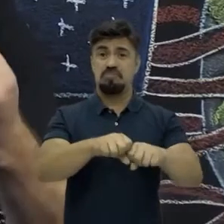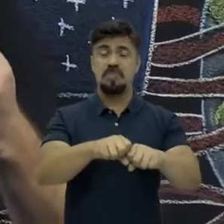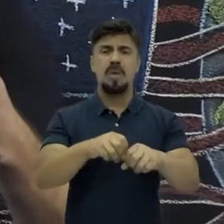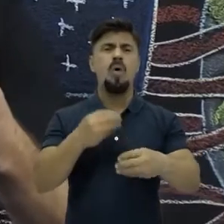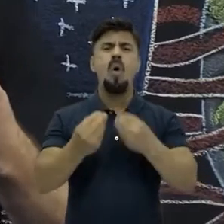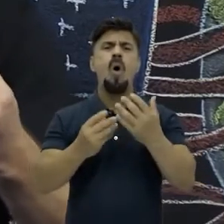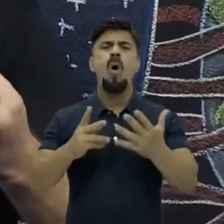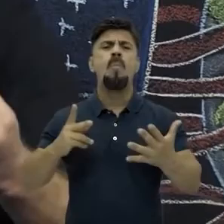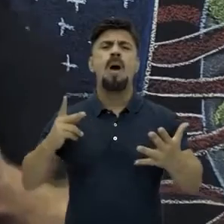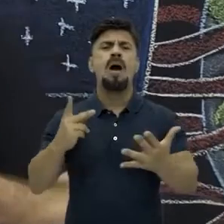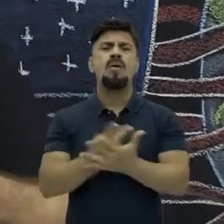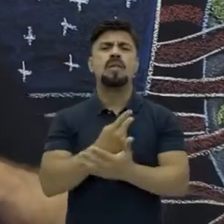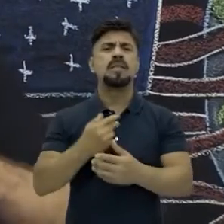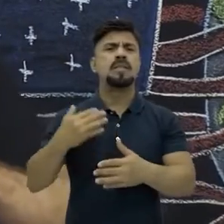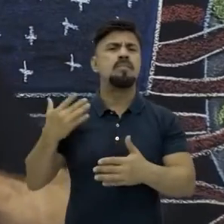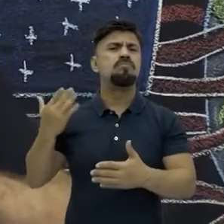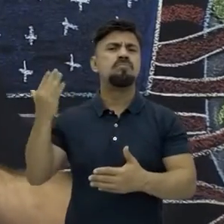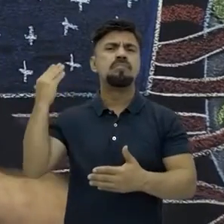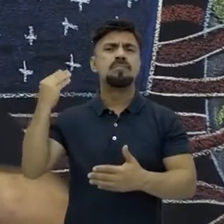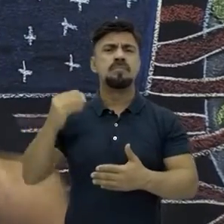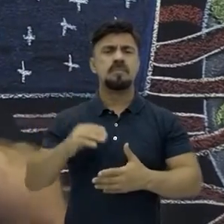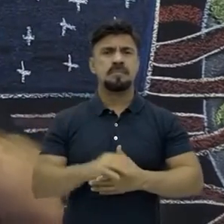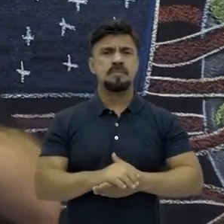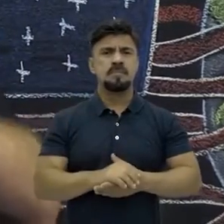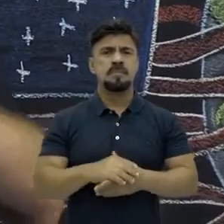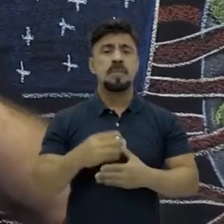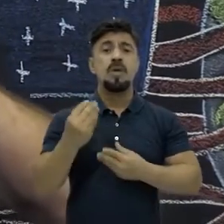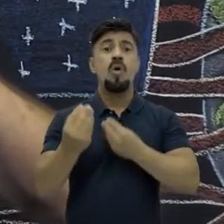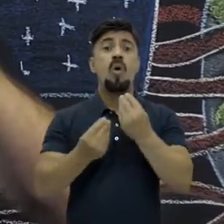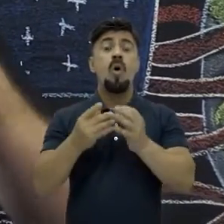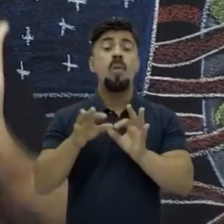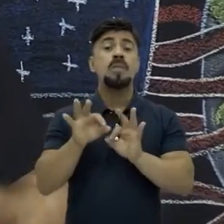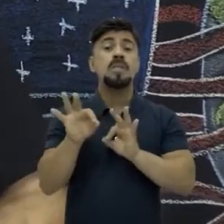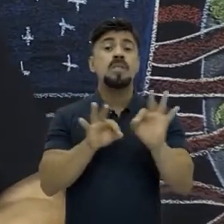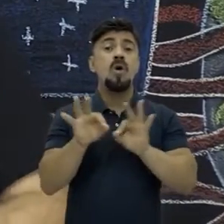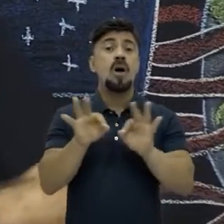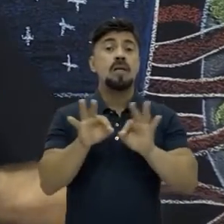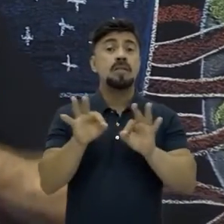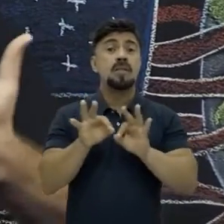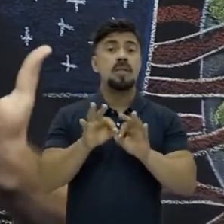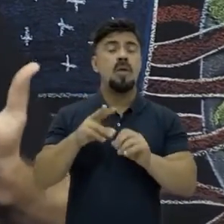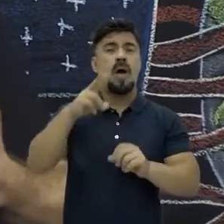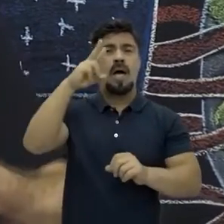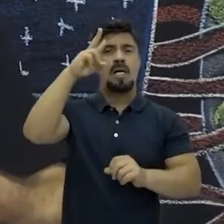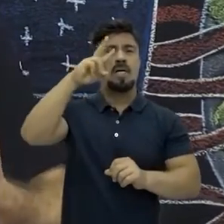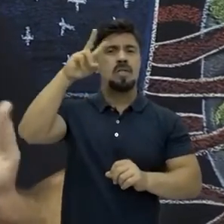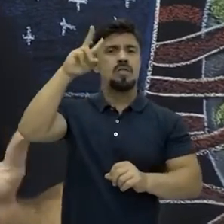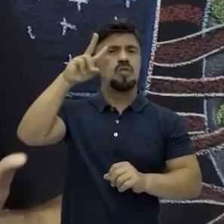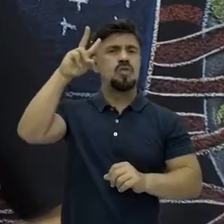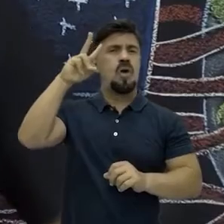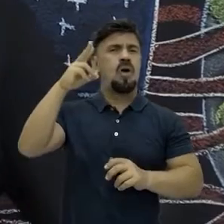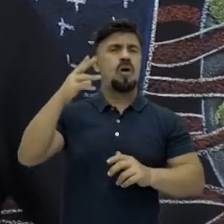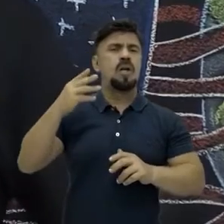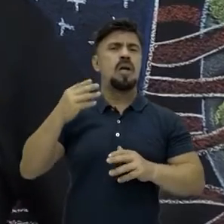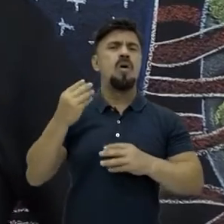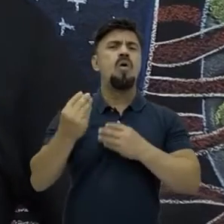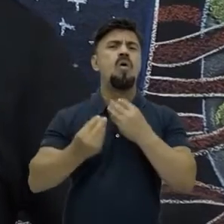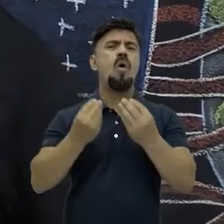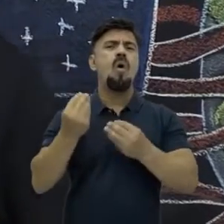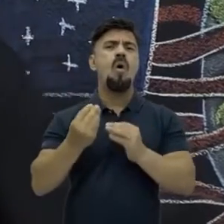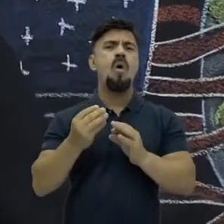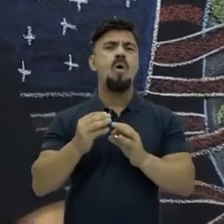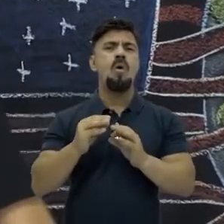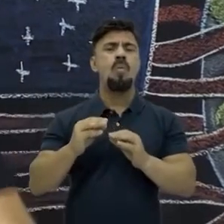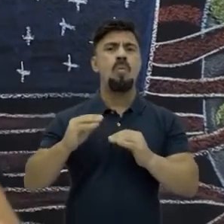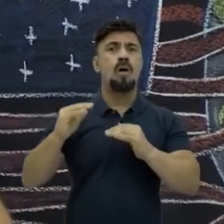gente precisa sacar já de cara como é que se organizou a história e como é que houve